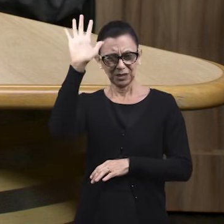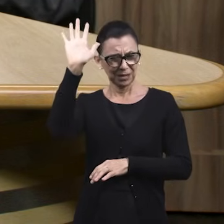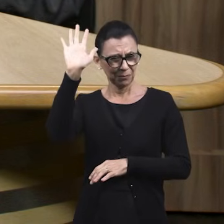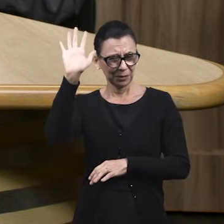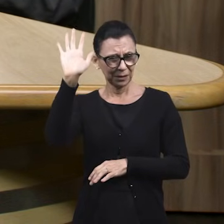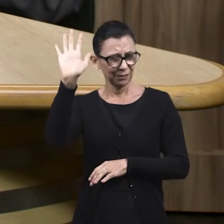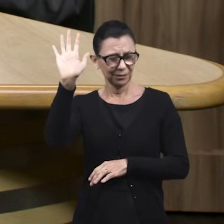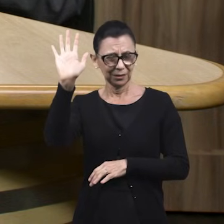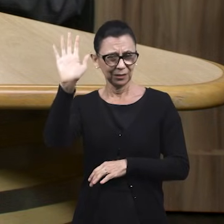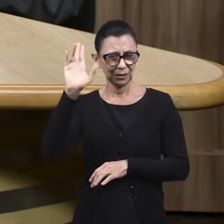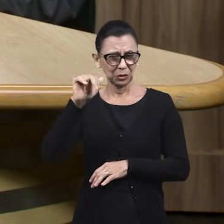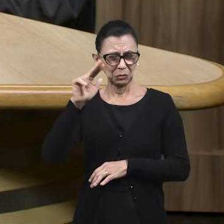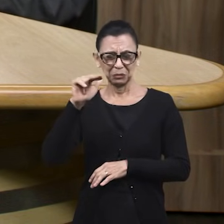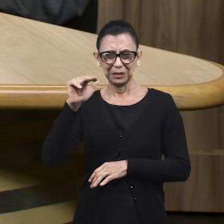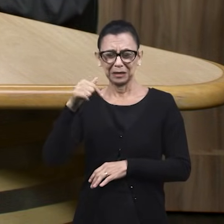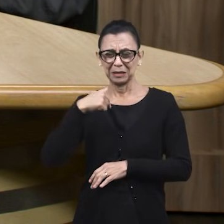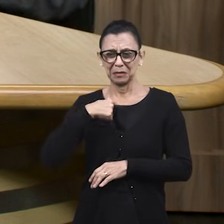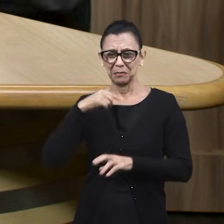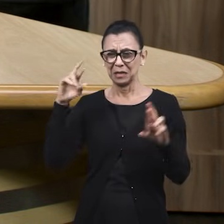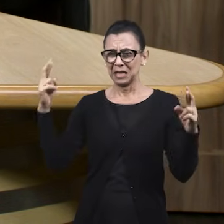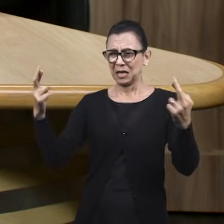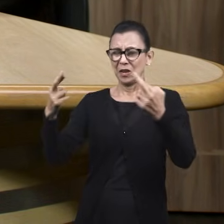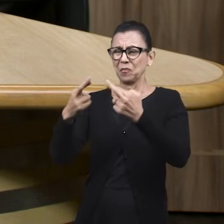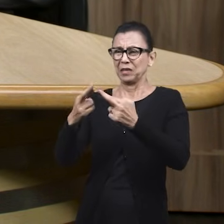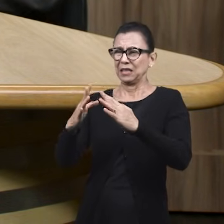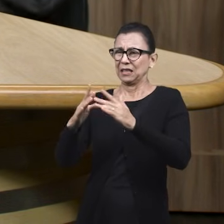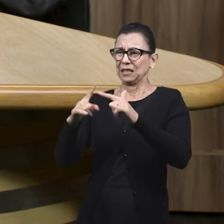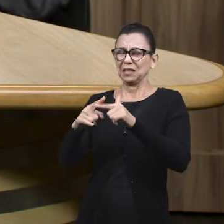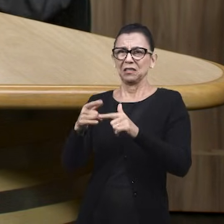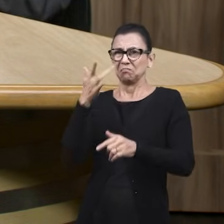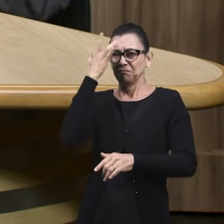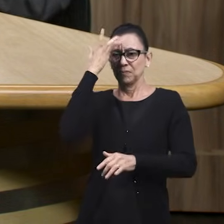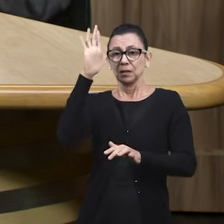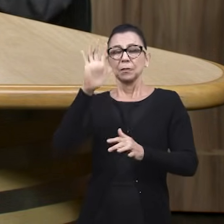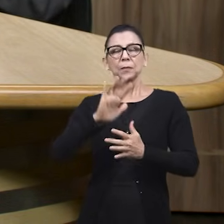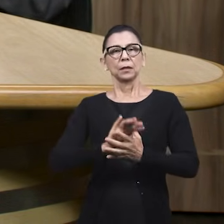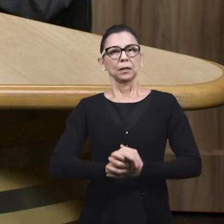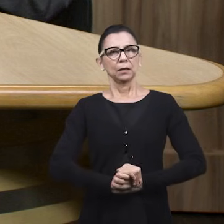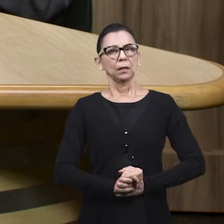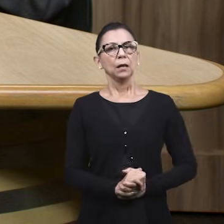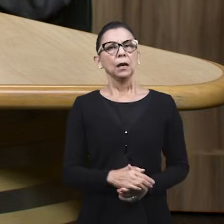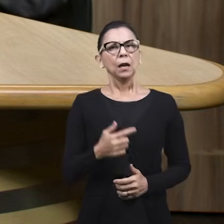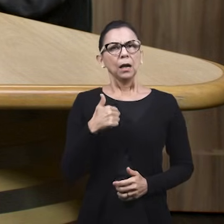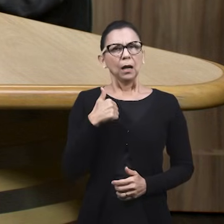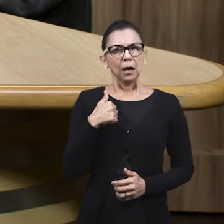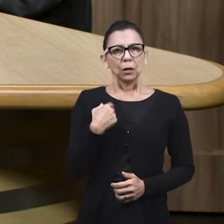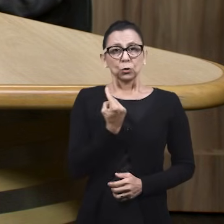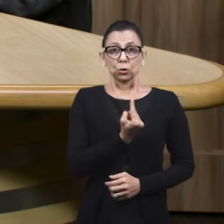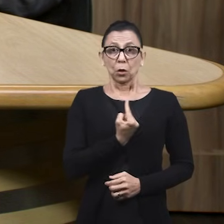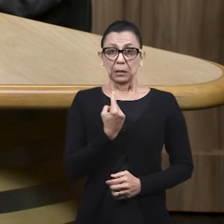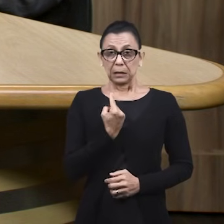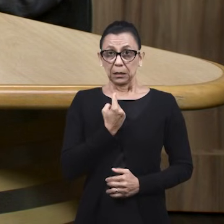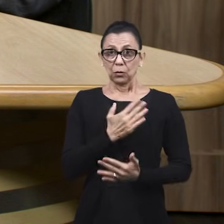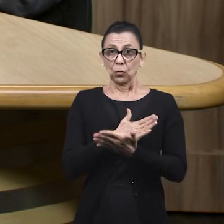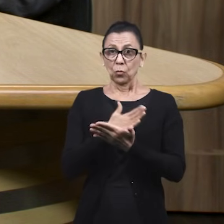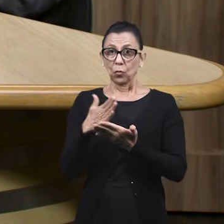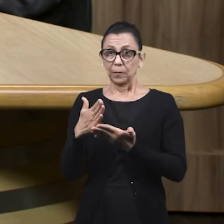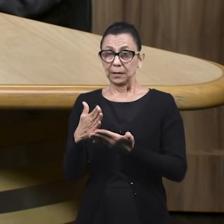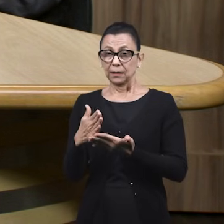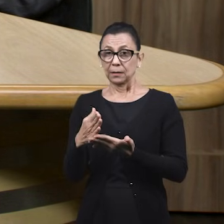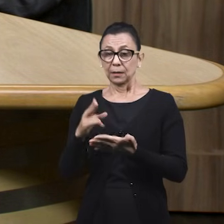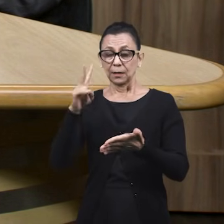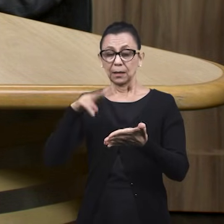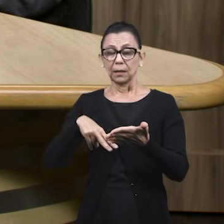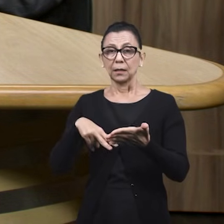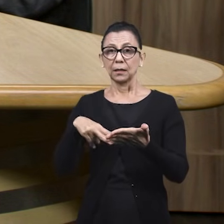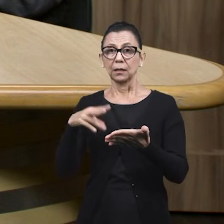reunir. Nunca pensei em reunir, eu não sabia o que era isso. Aí comecei no Novo Testamento, parei em Atos dos